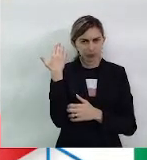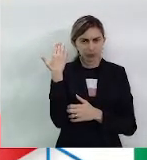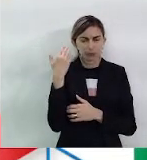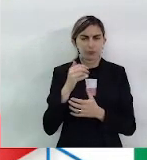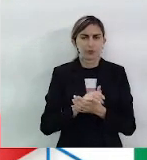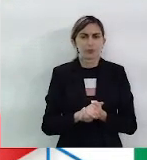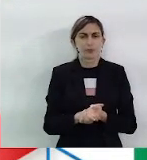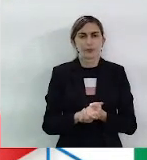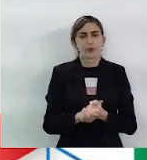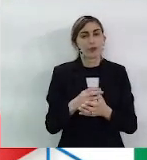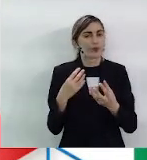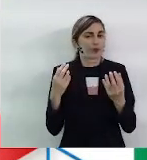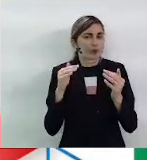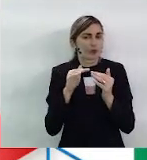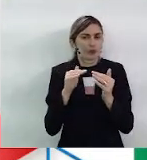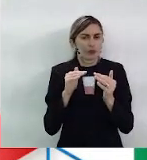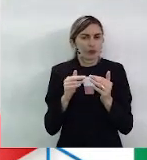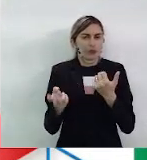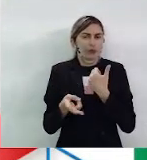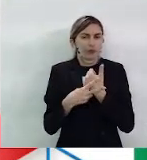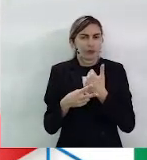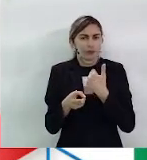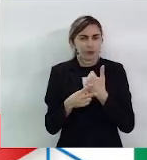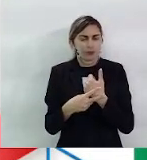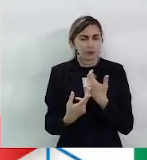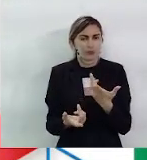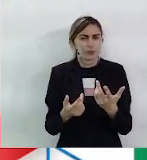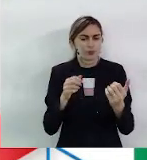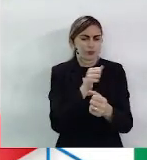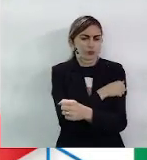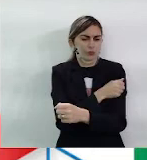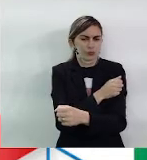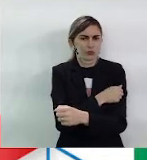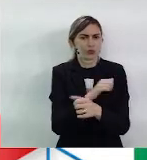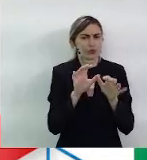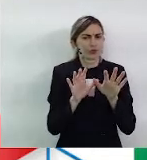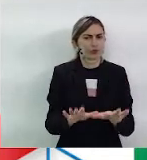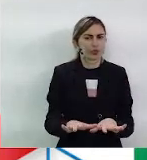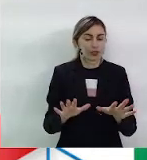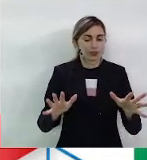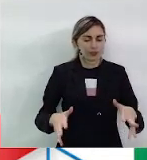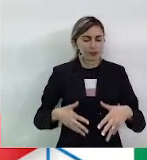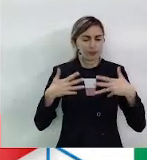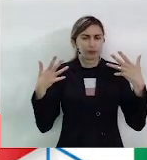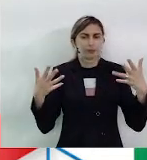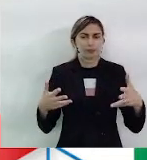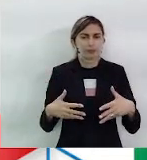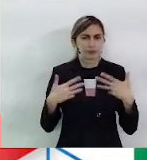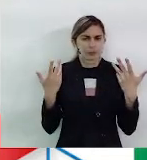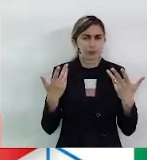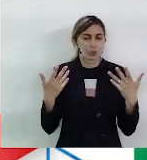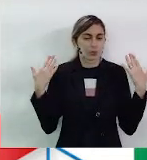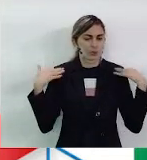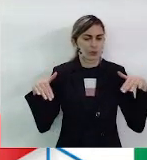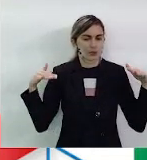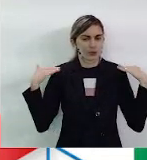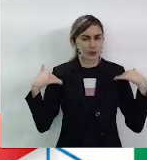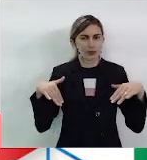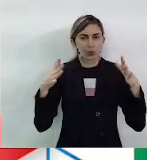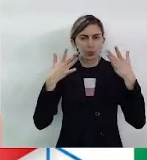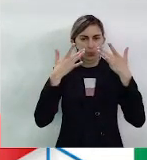produzi. Concordância verbal. Os alunos ficaram entusiasmados com o passeio no